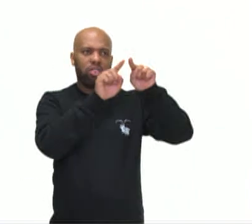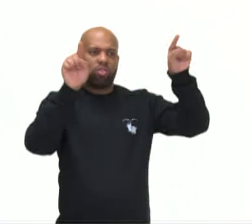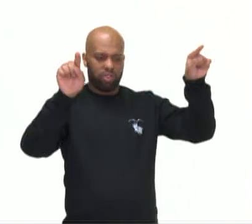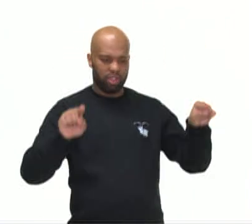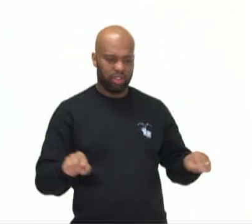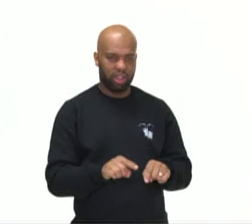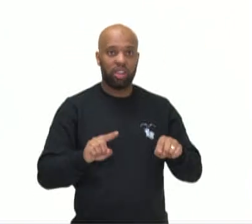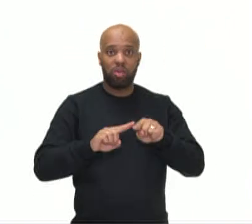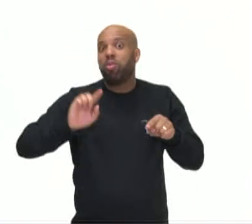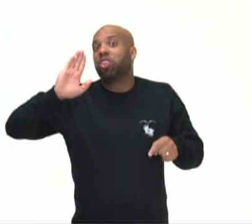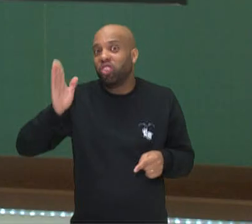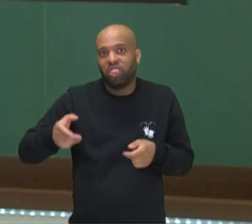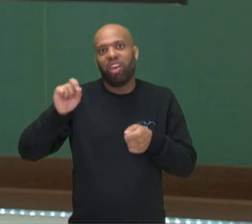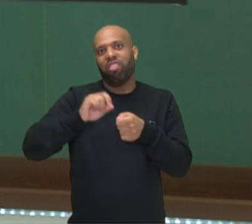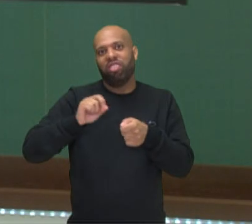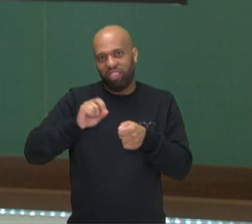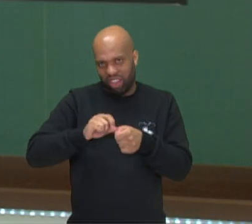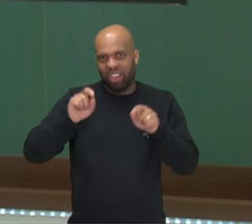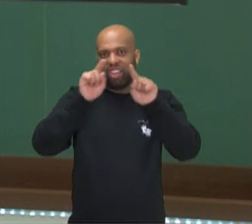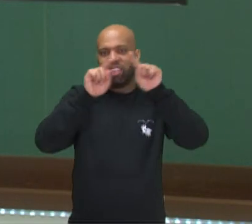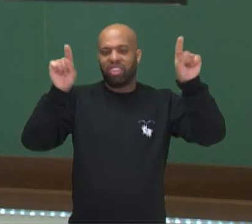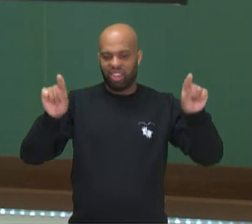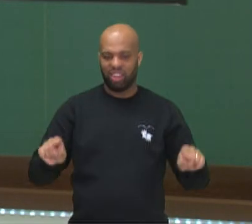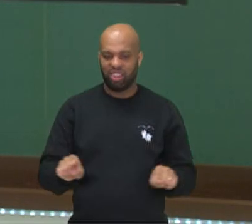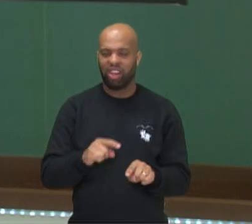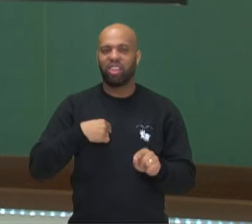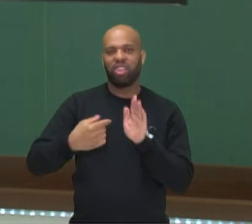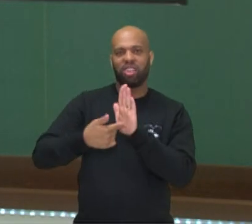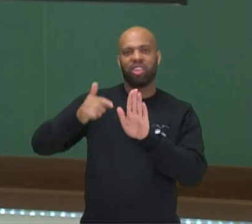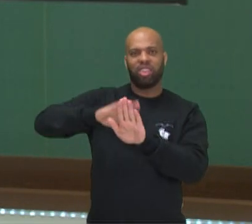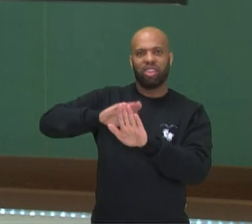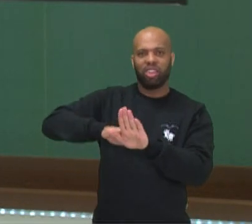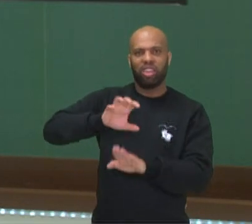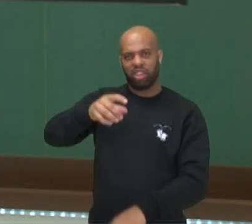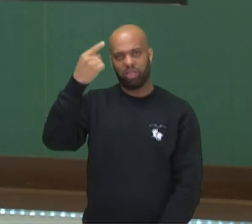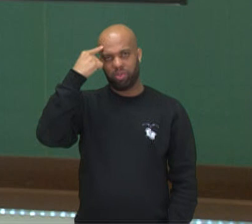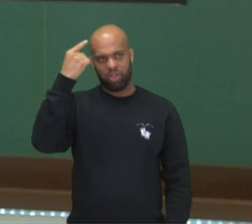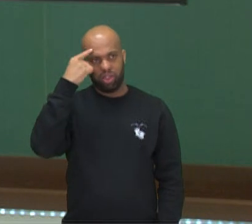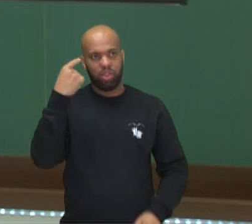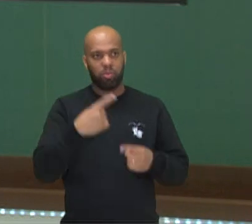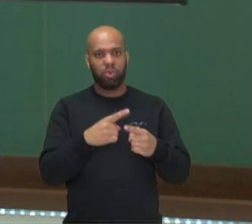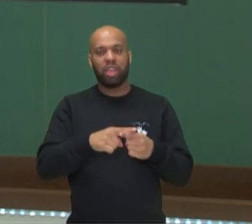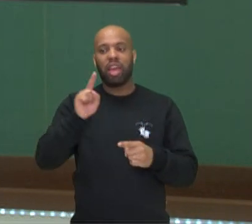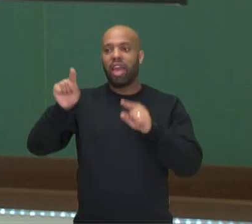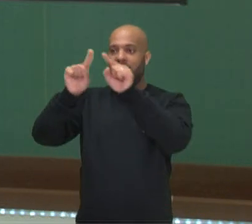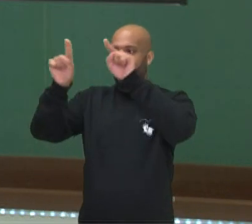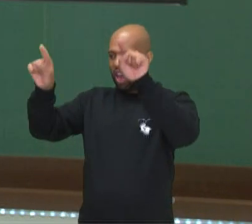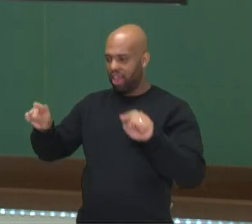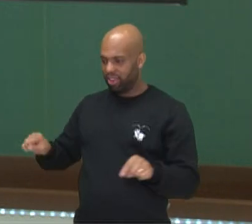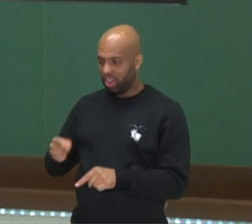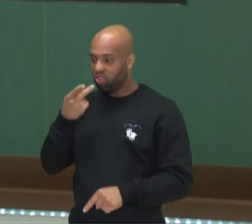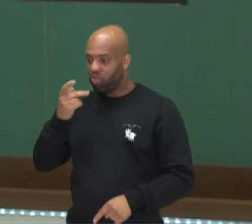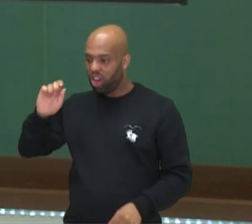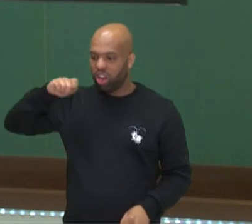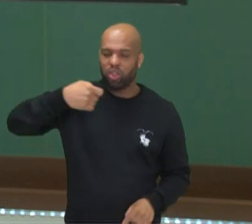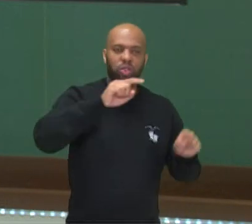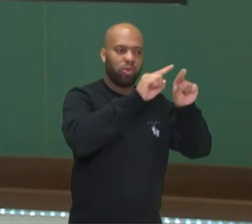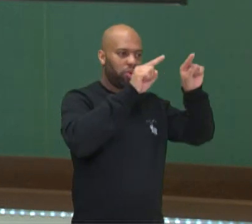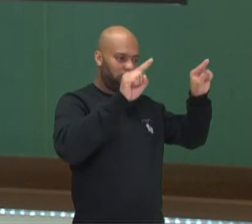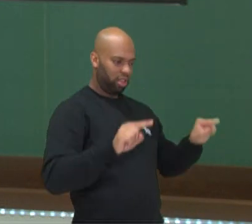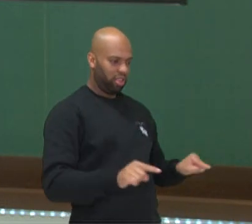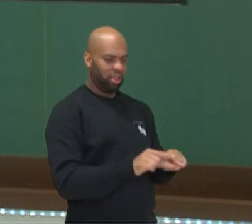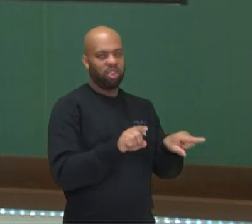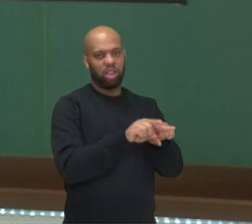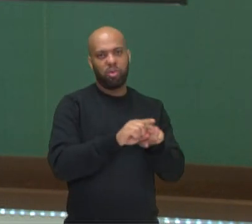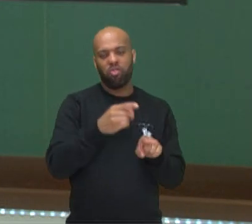ele fez essa charge, provavelmente, né? Então fica implícita essa ideia aí, né? A própria charge tratando, né,